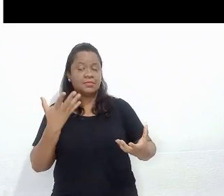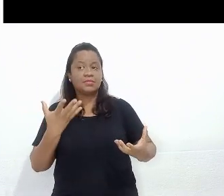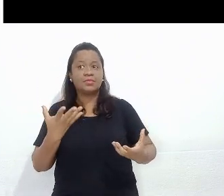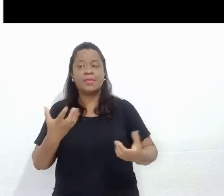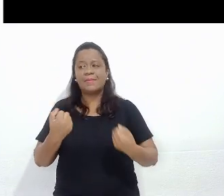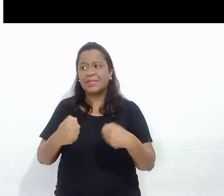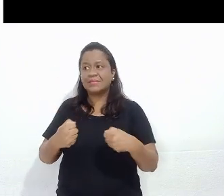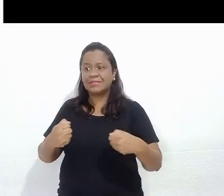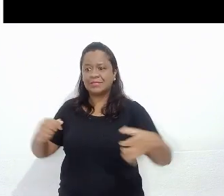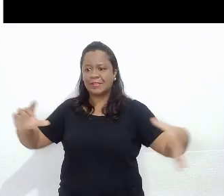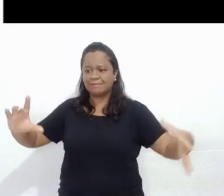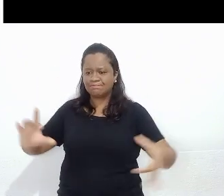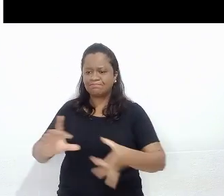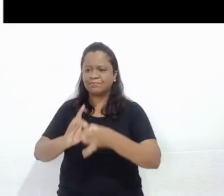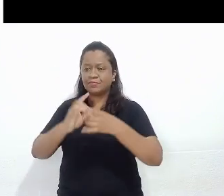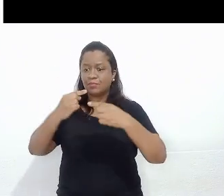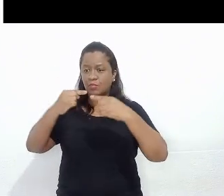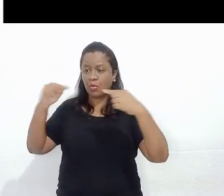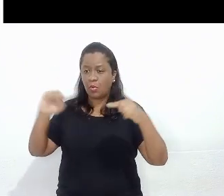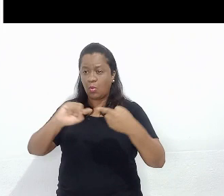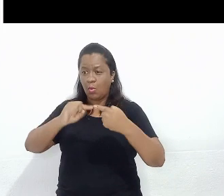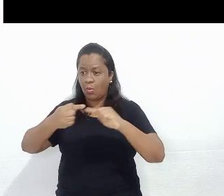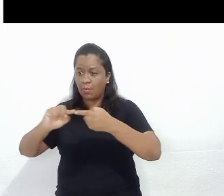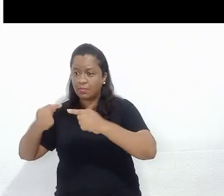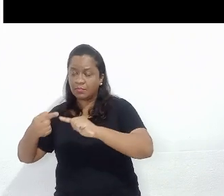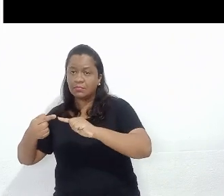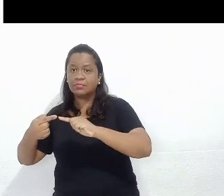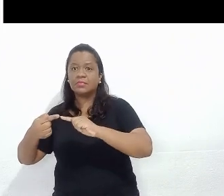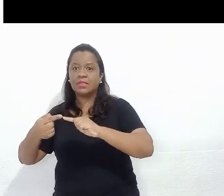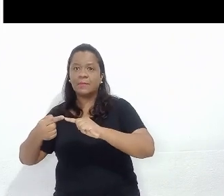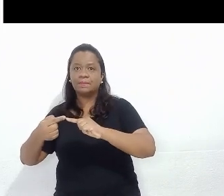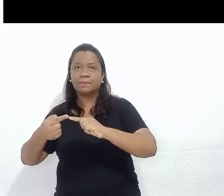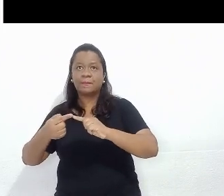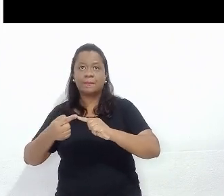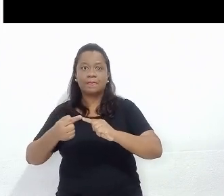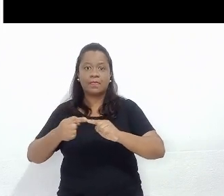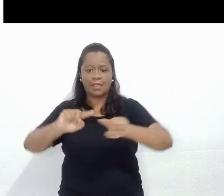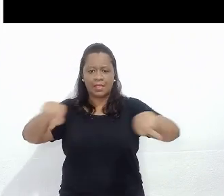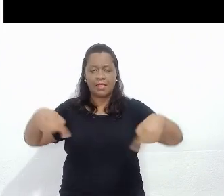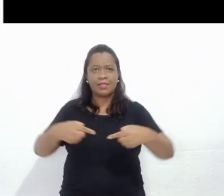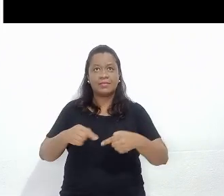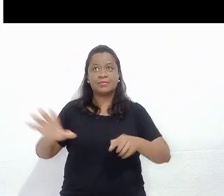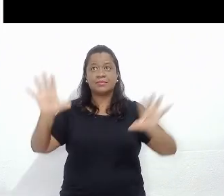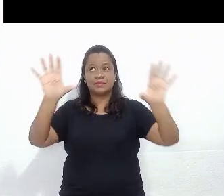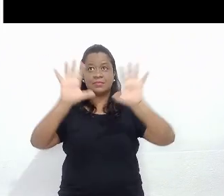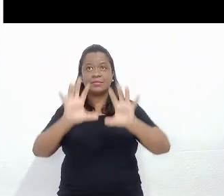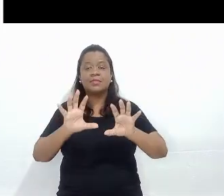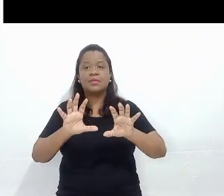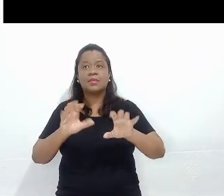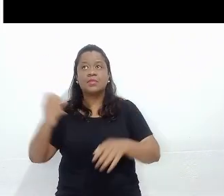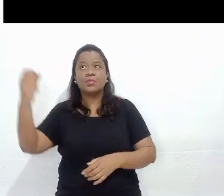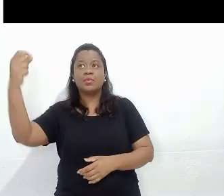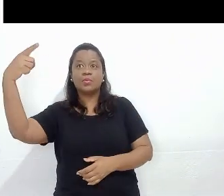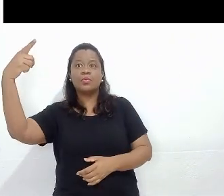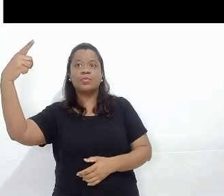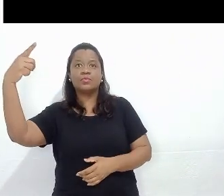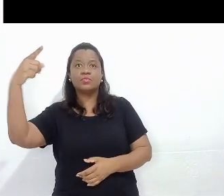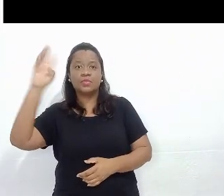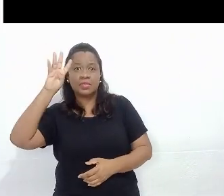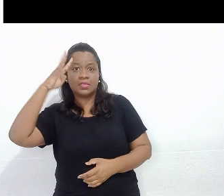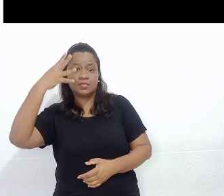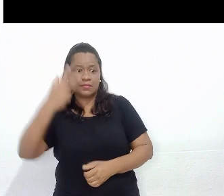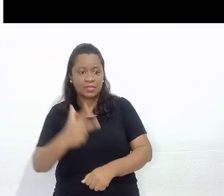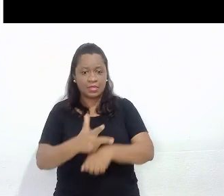para poder combinar cenário, figurino, luz, decisão de câmera e decisão